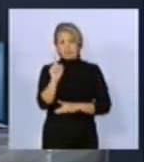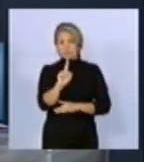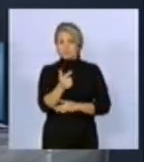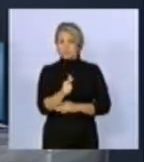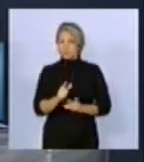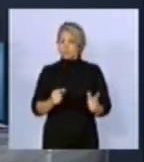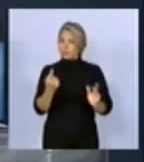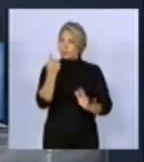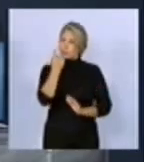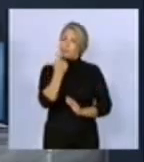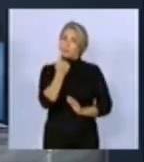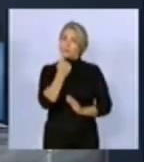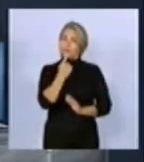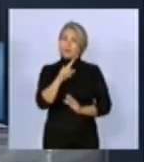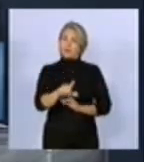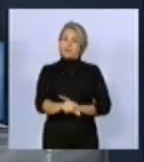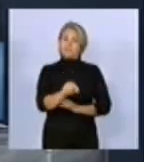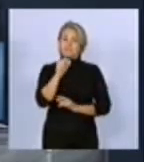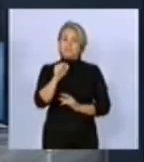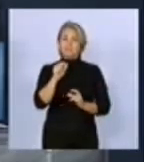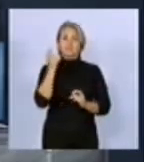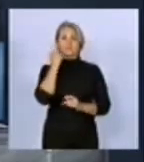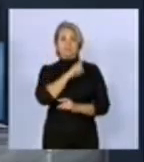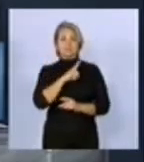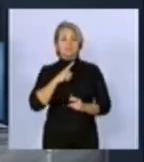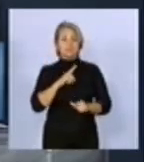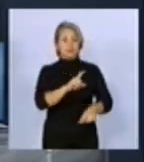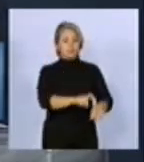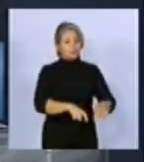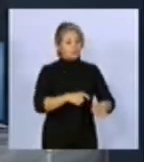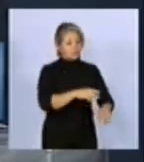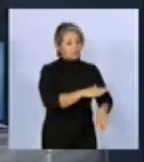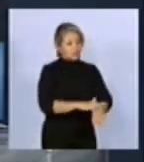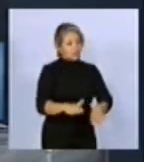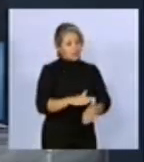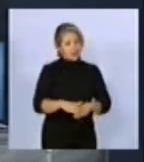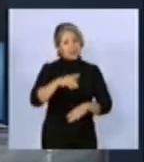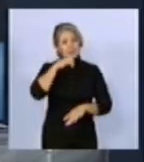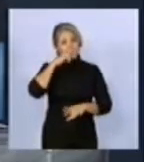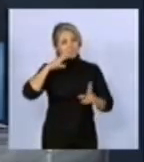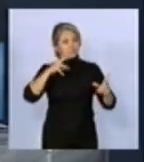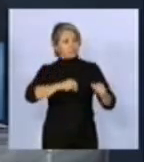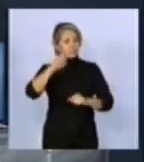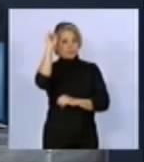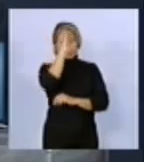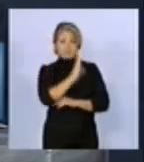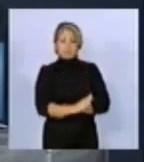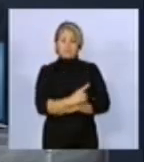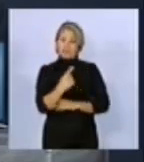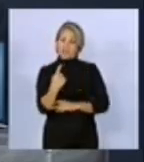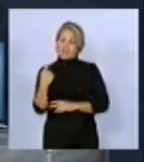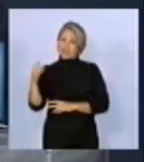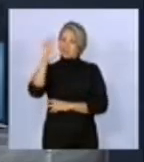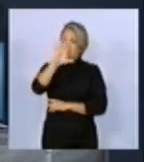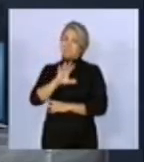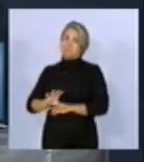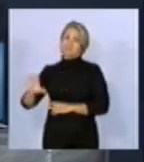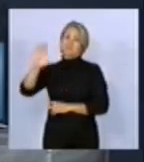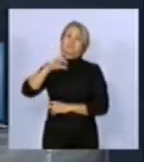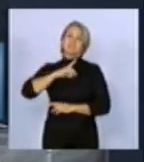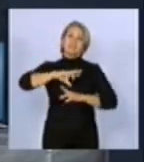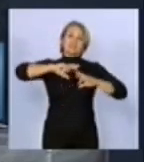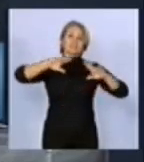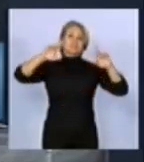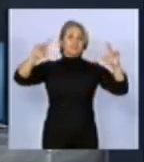o cultivo e colheta de cana em todo o Brasil cada região possui as suas peculiaridades as quais